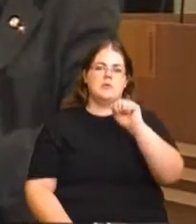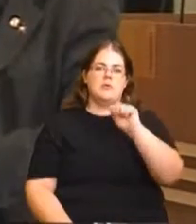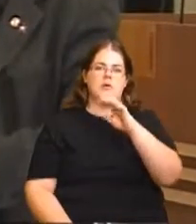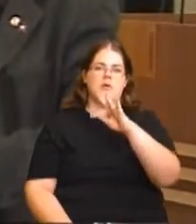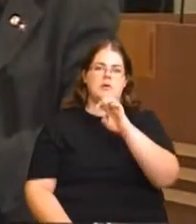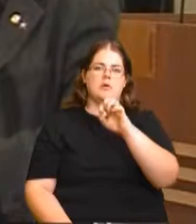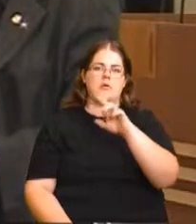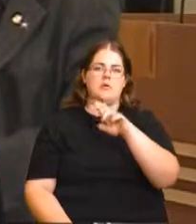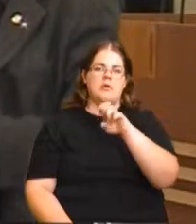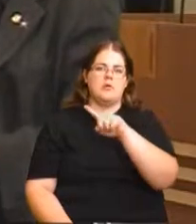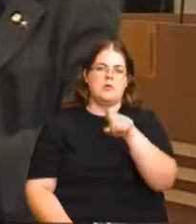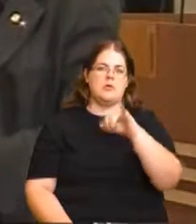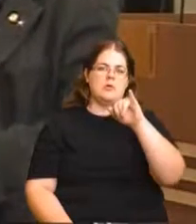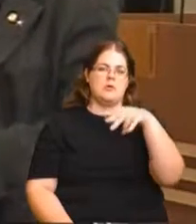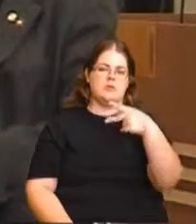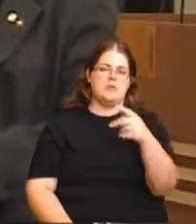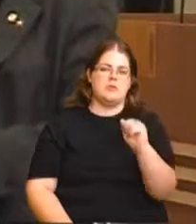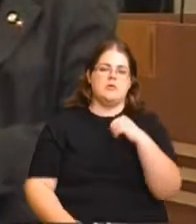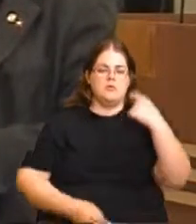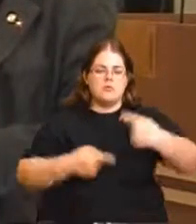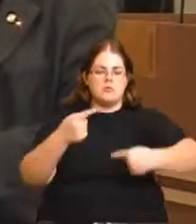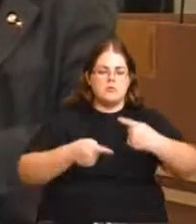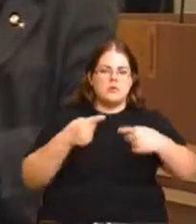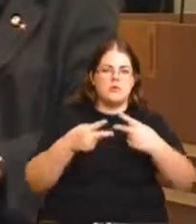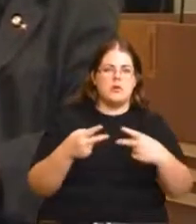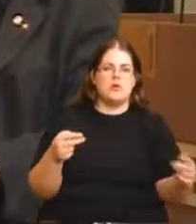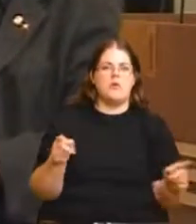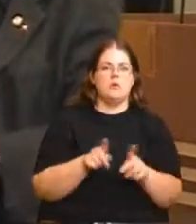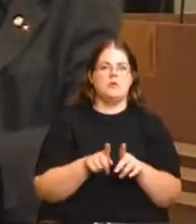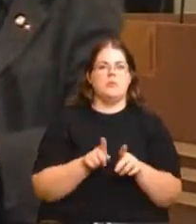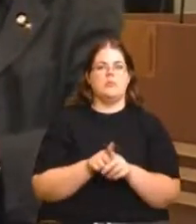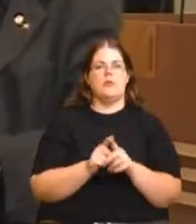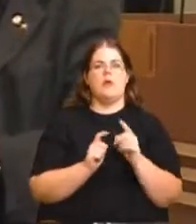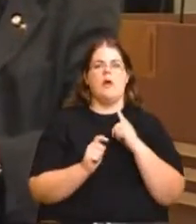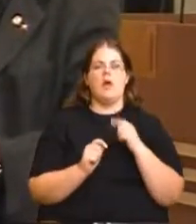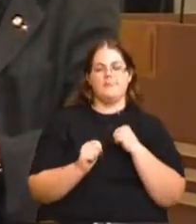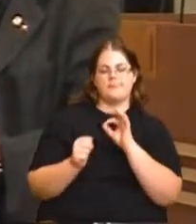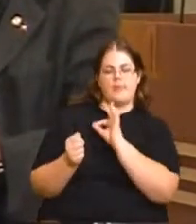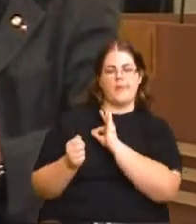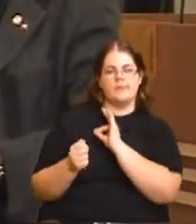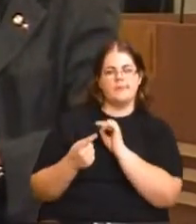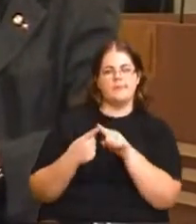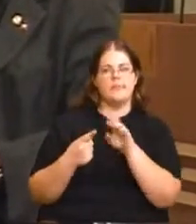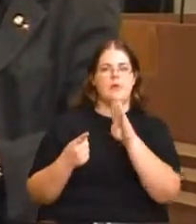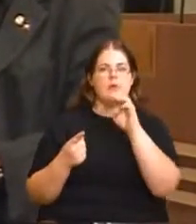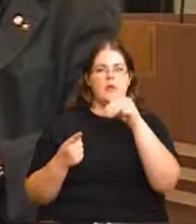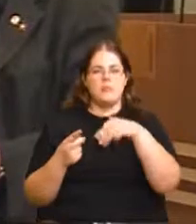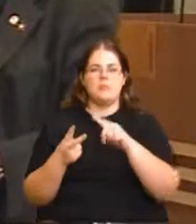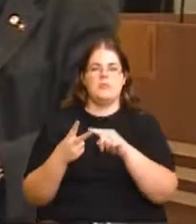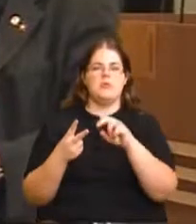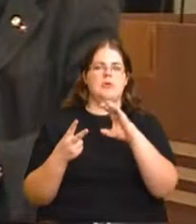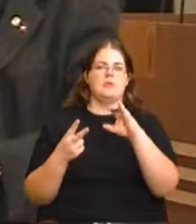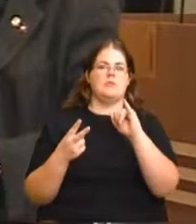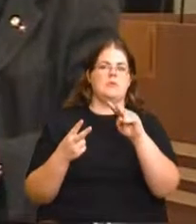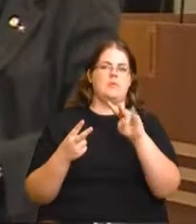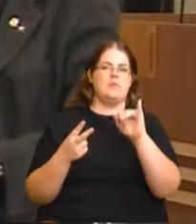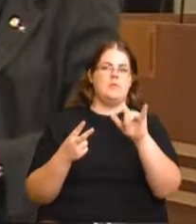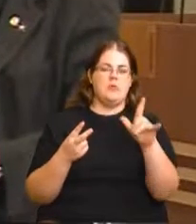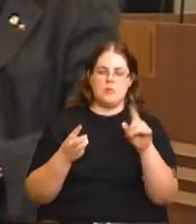segurança da Zona Norte. Ver o que os vereadores podem fazer para ajudar e botar os atores todos juntos, a Brigada Militar, a Polícia